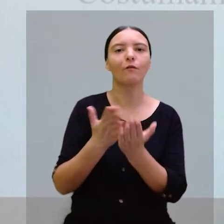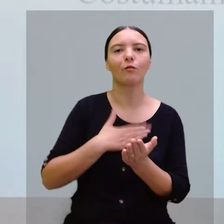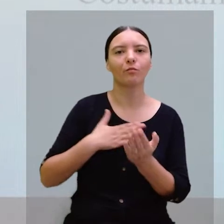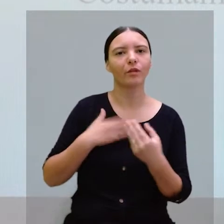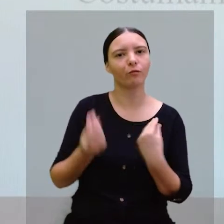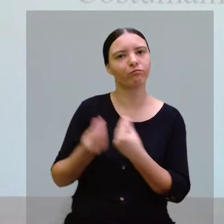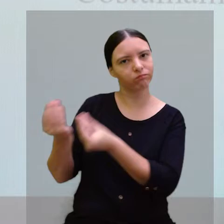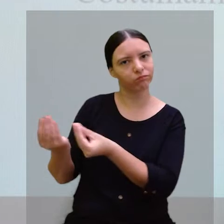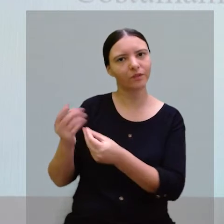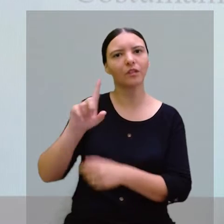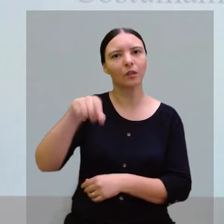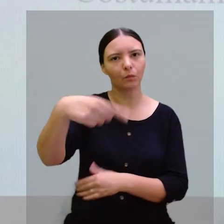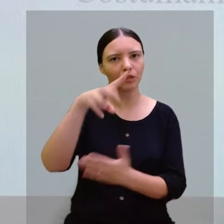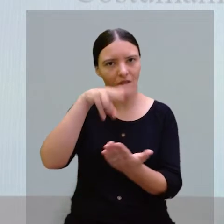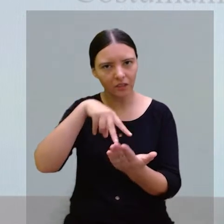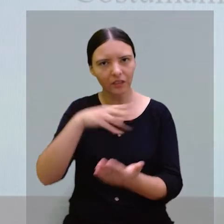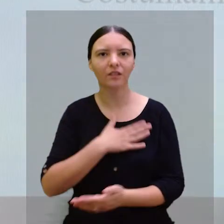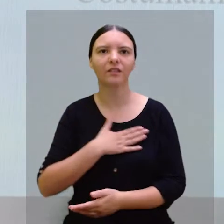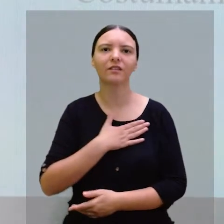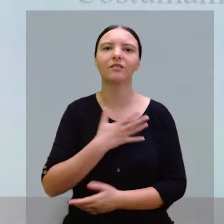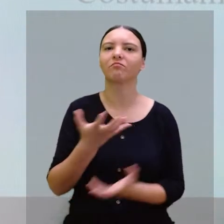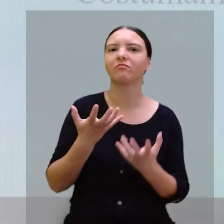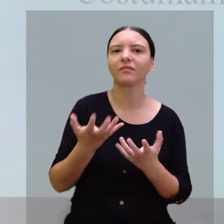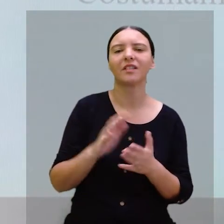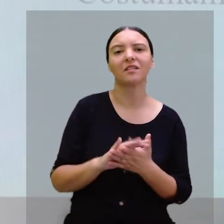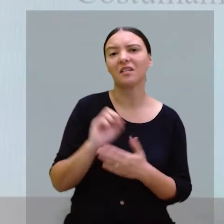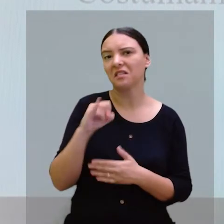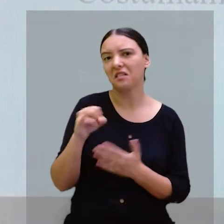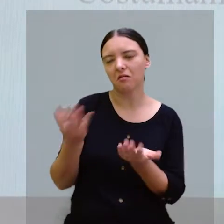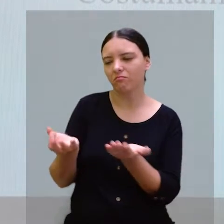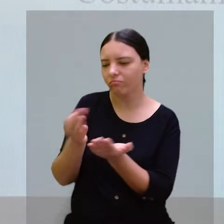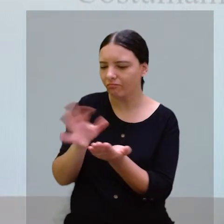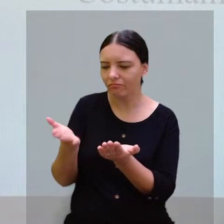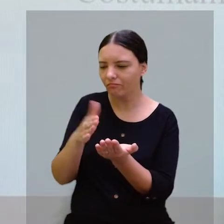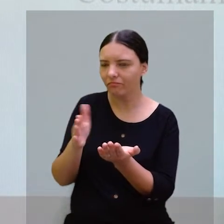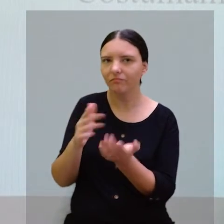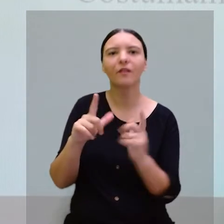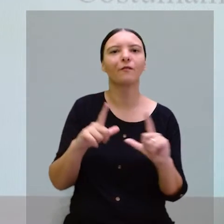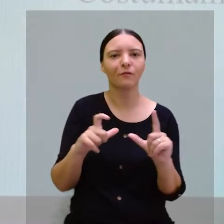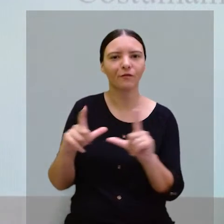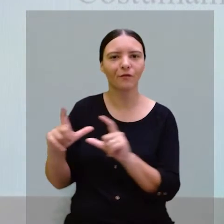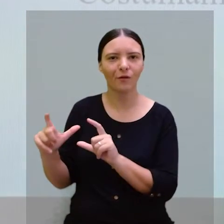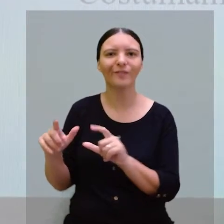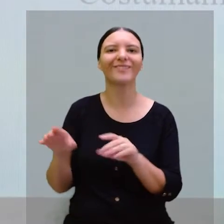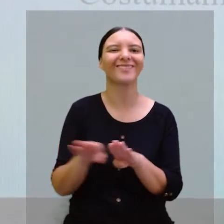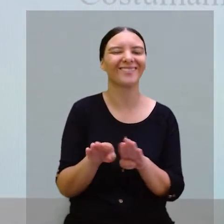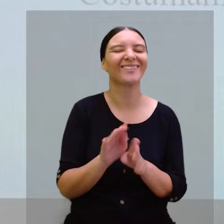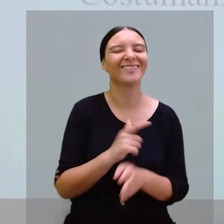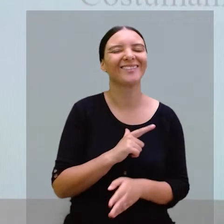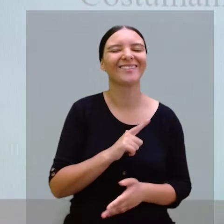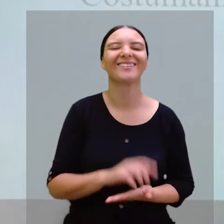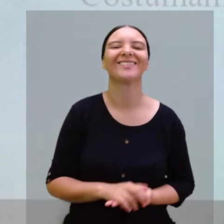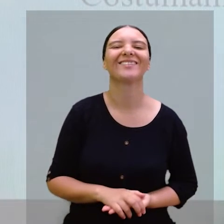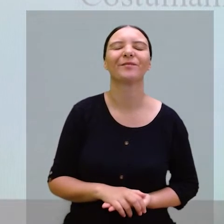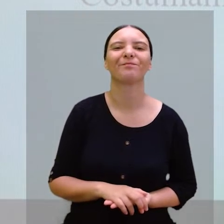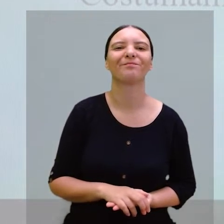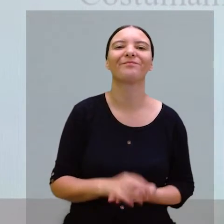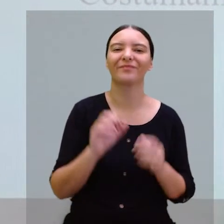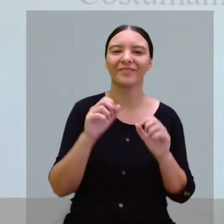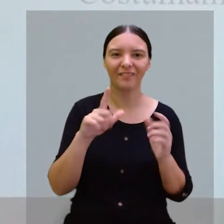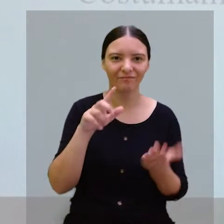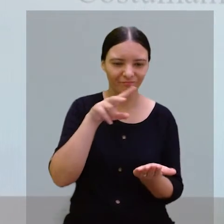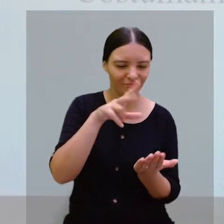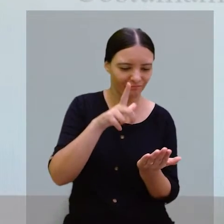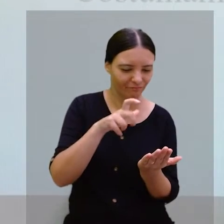biblioteca para quem quiser ler depois. Para quem quiser também não ler, só folhear. Também tem fotinhas, também vale. Pode ler as fotos,